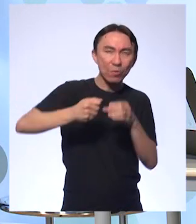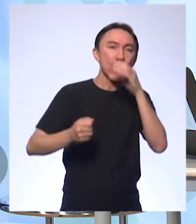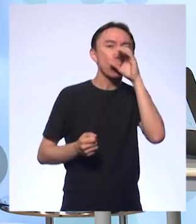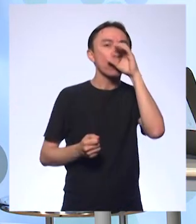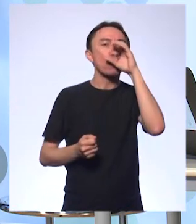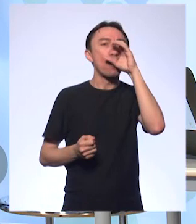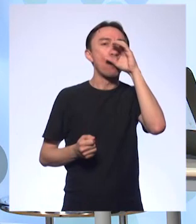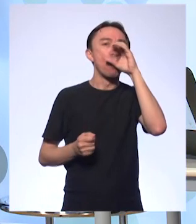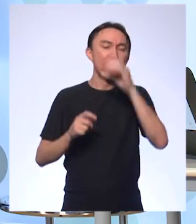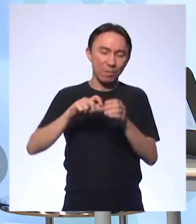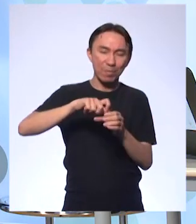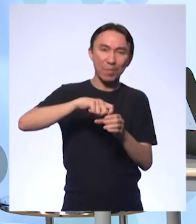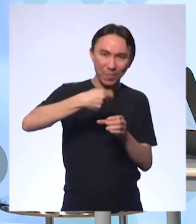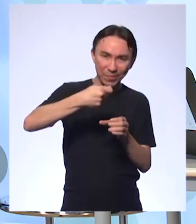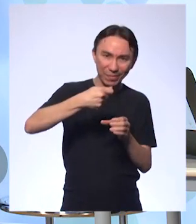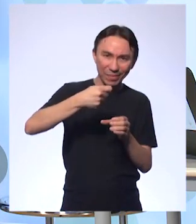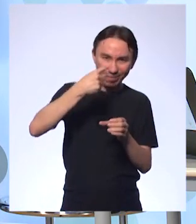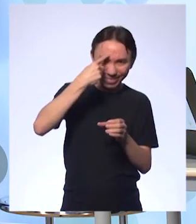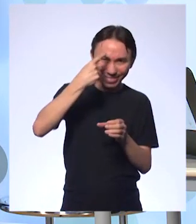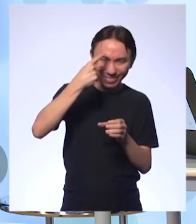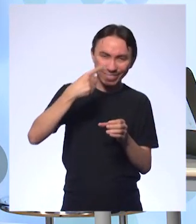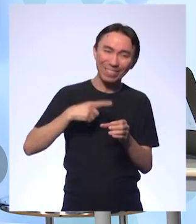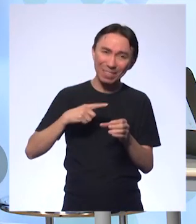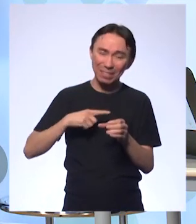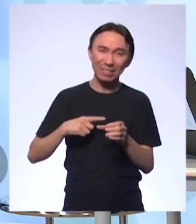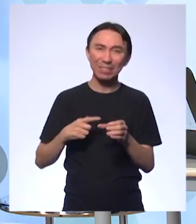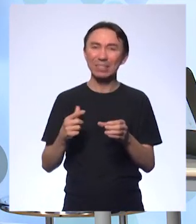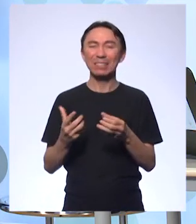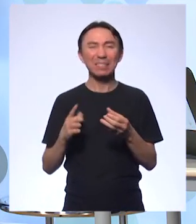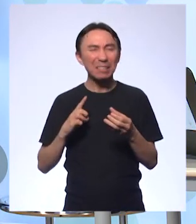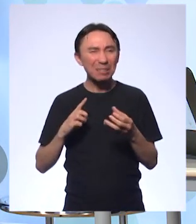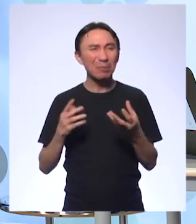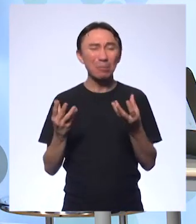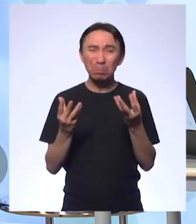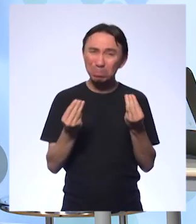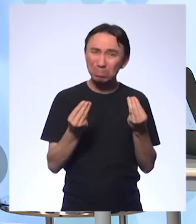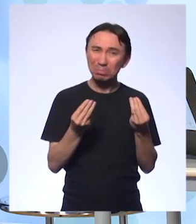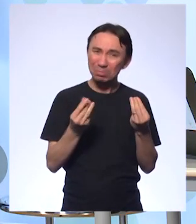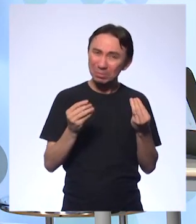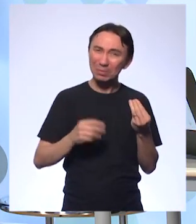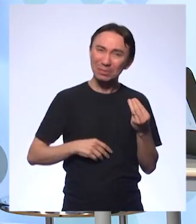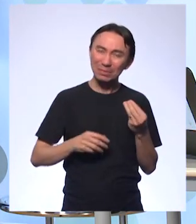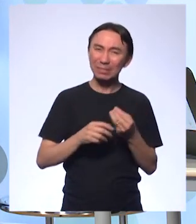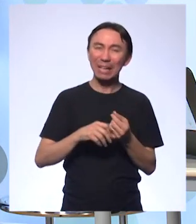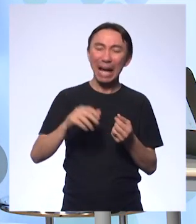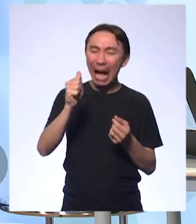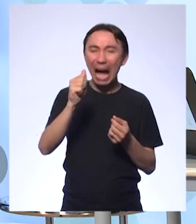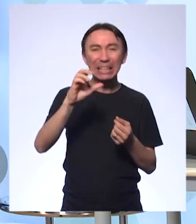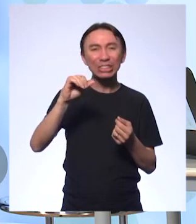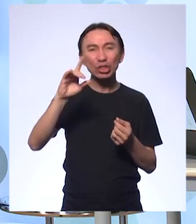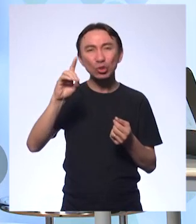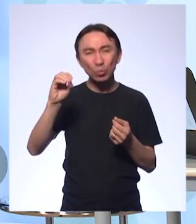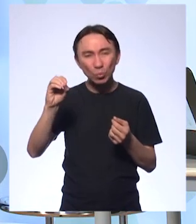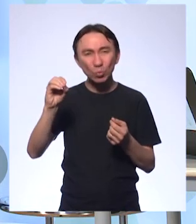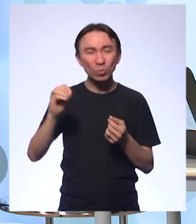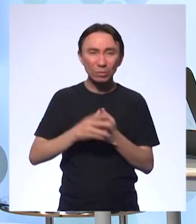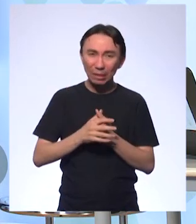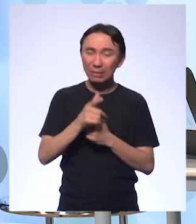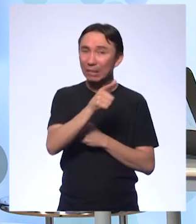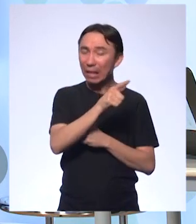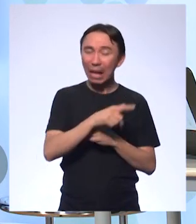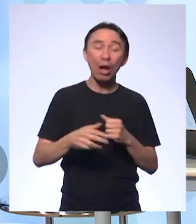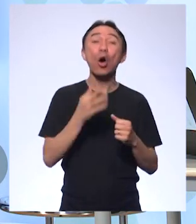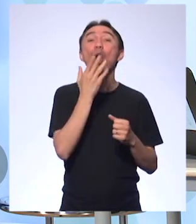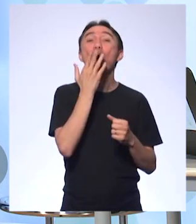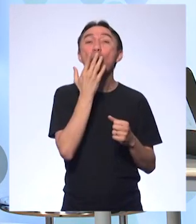né? Se você tomar muito ele pode afetar o teu estômago. E sugere que você tome um refrigerante aquele que tenha menos corante, né? Que é